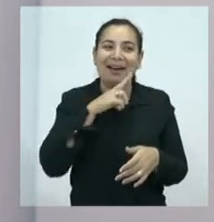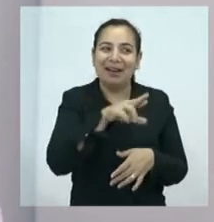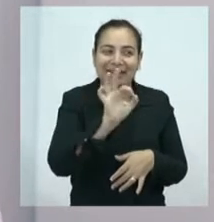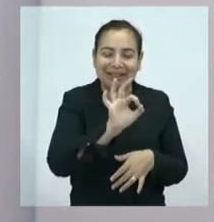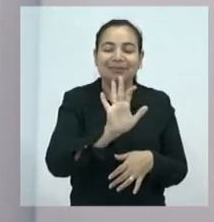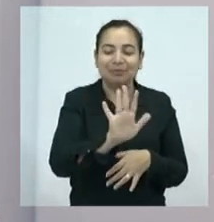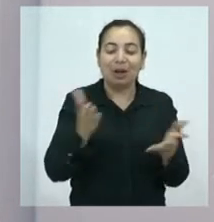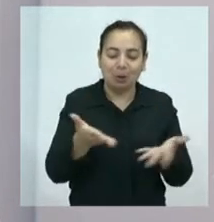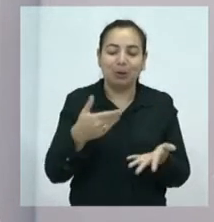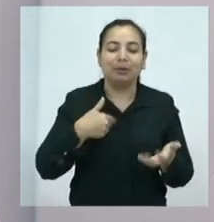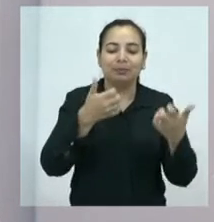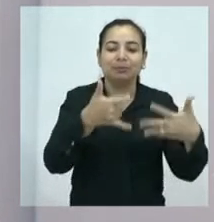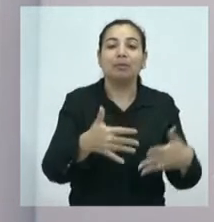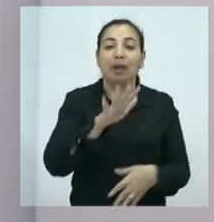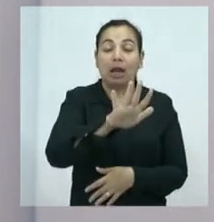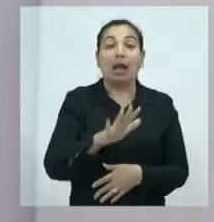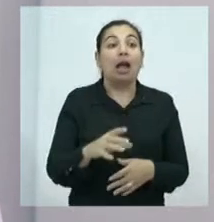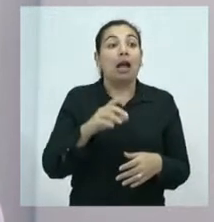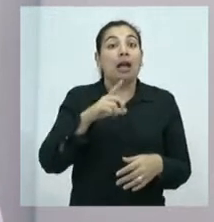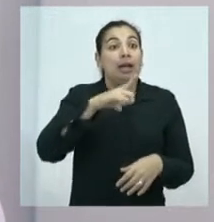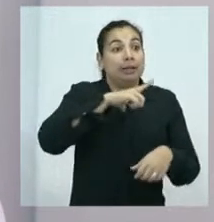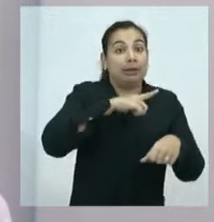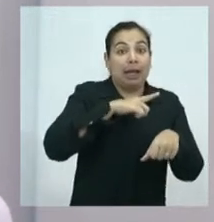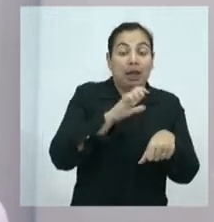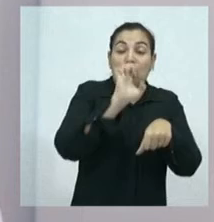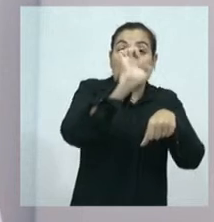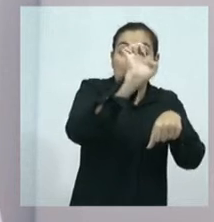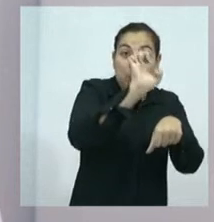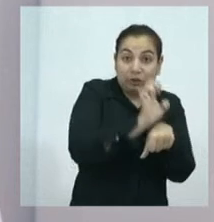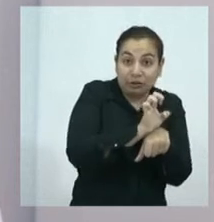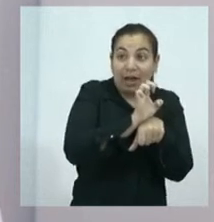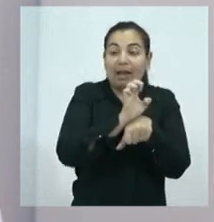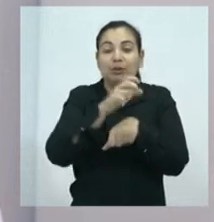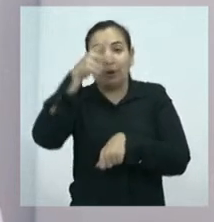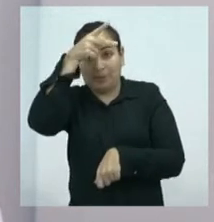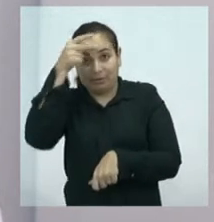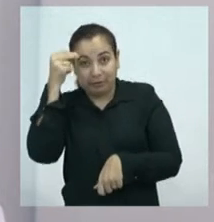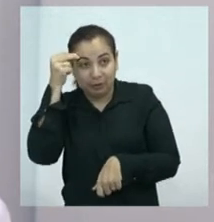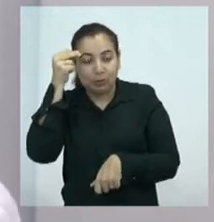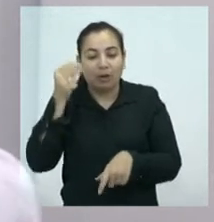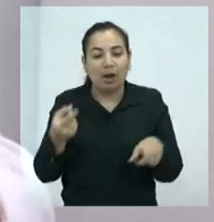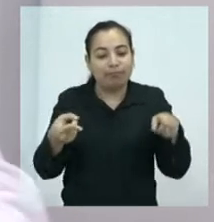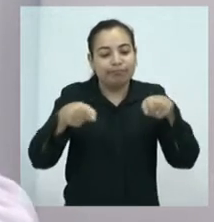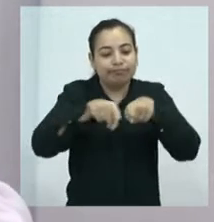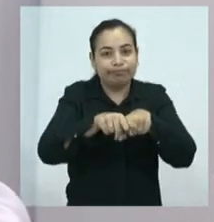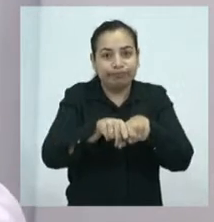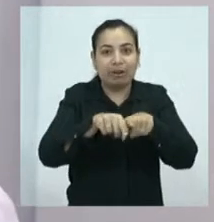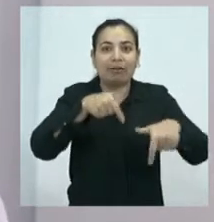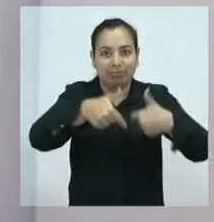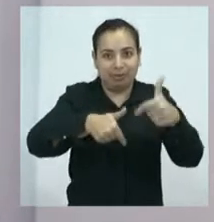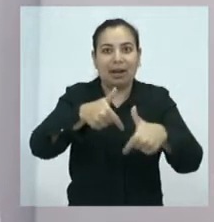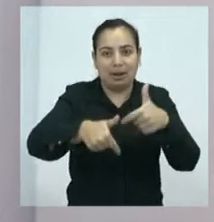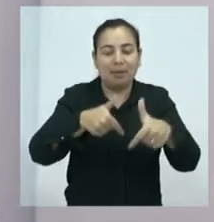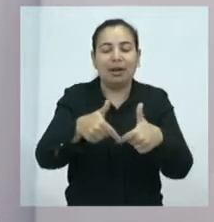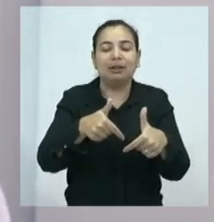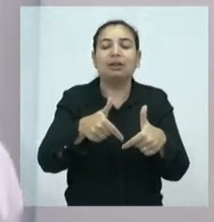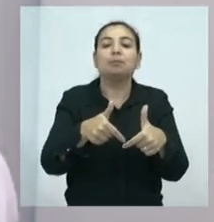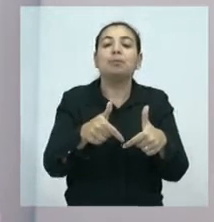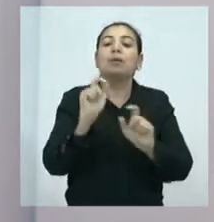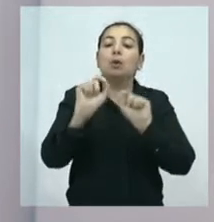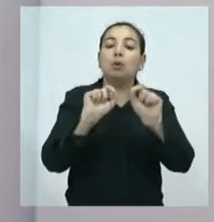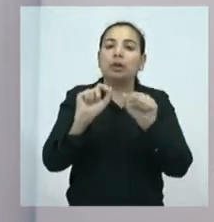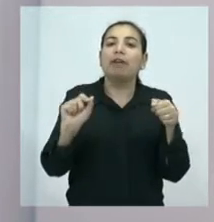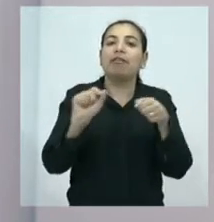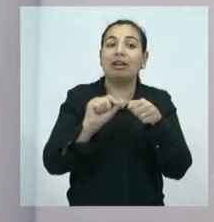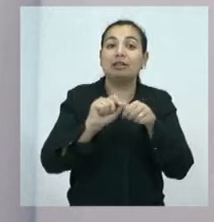O Estado e o município, esse ano, a gente fez um grande trabalho de articulação para que, ao invés da coordenadoria fazer o mês